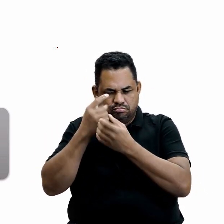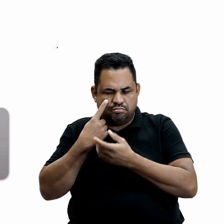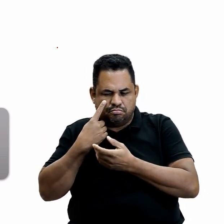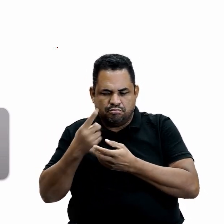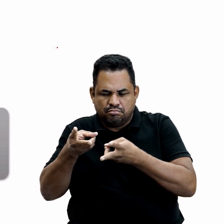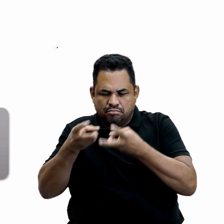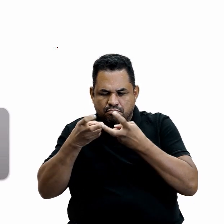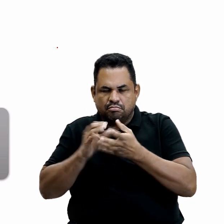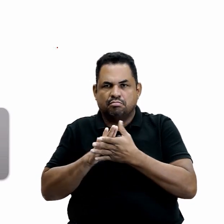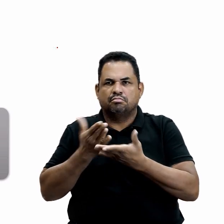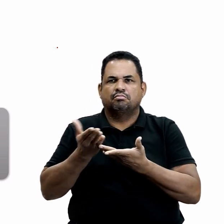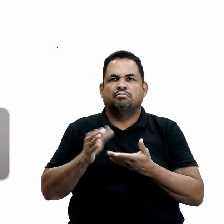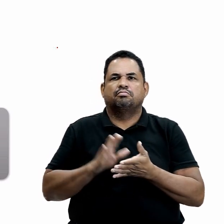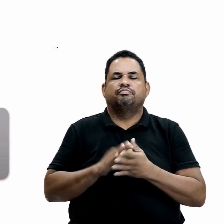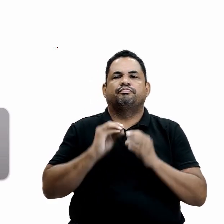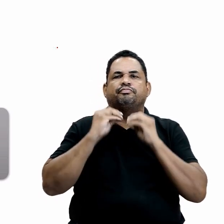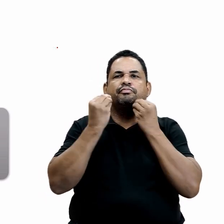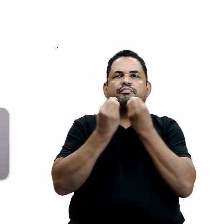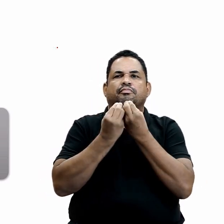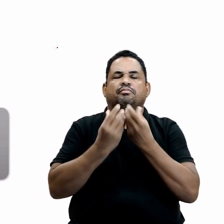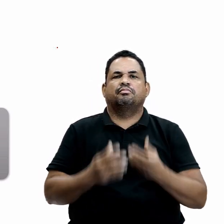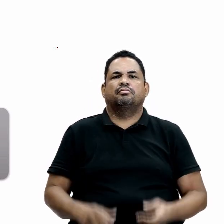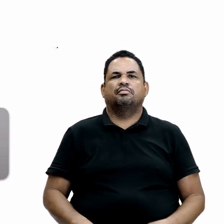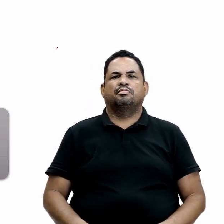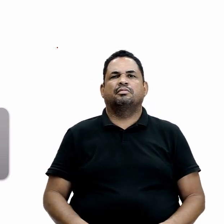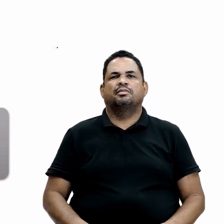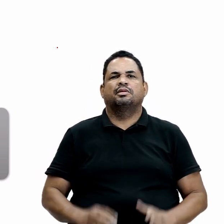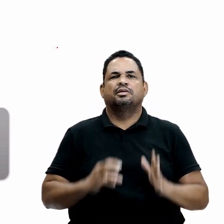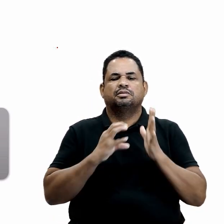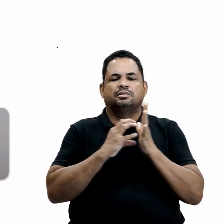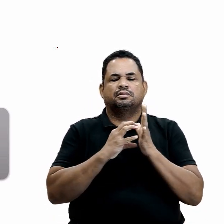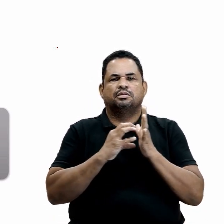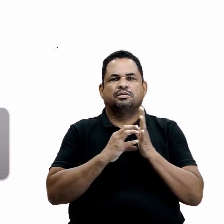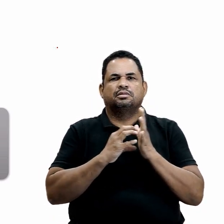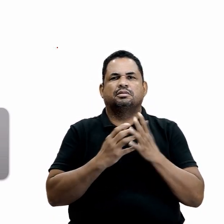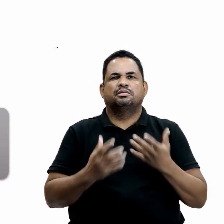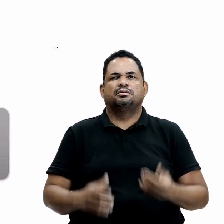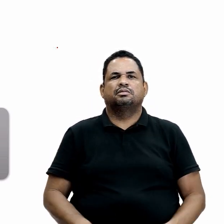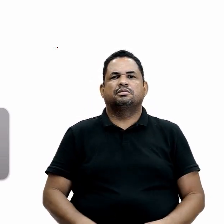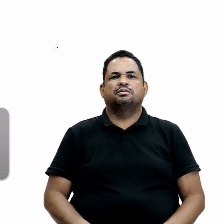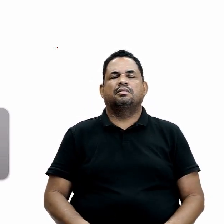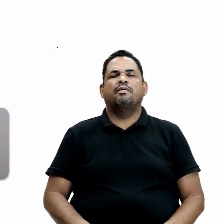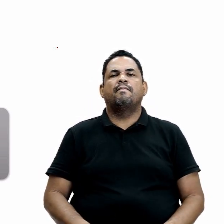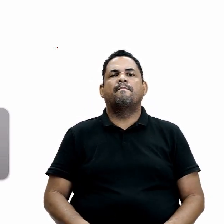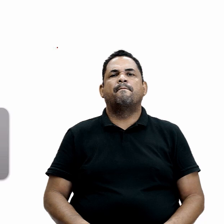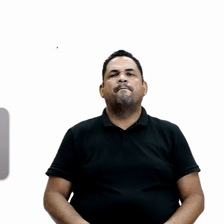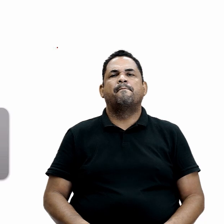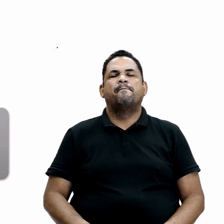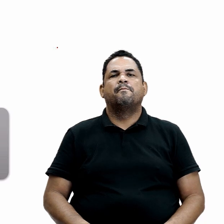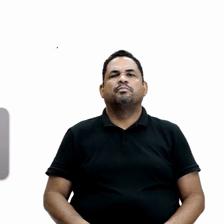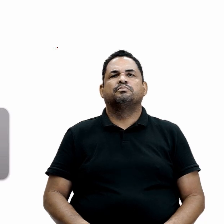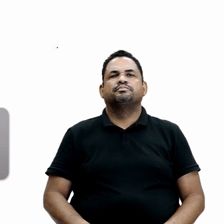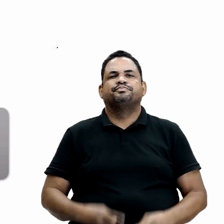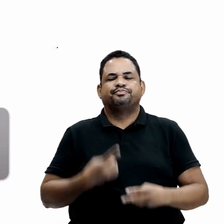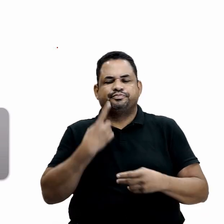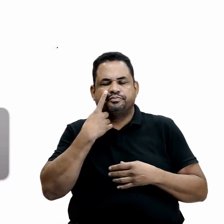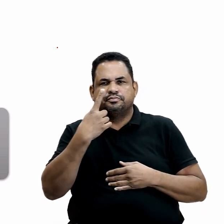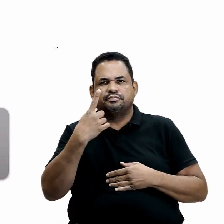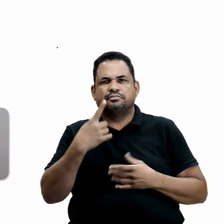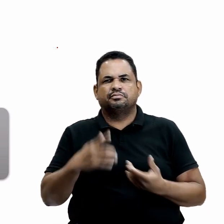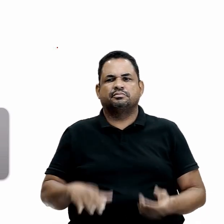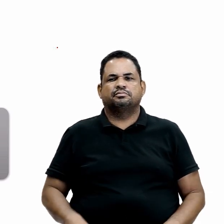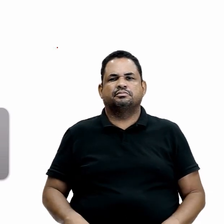identificar determinadas substâncias. E o simbólico, você vai verificar que